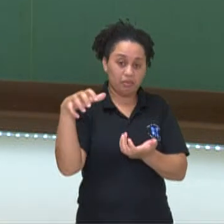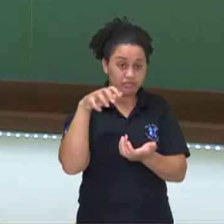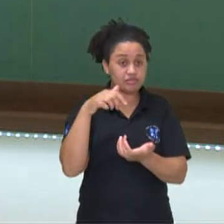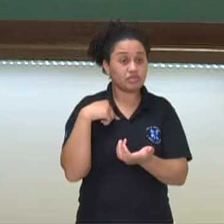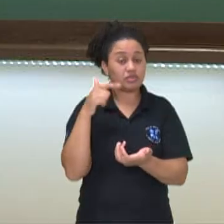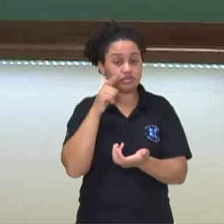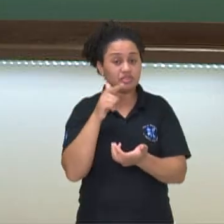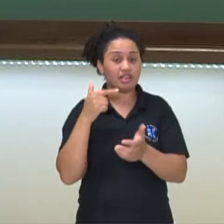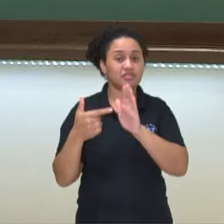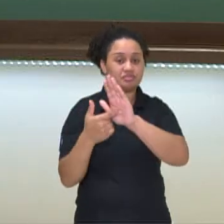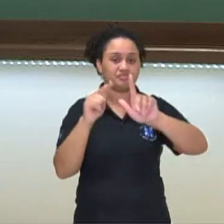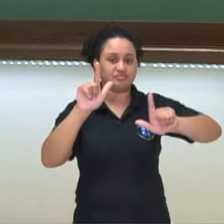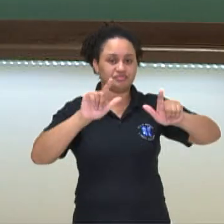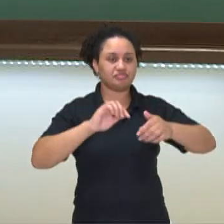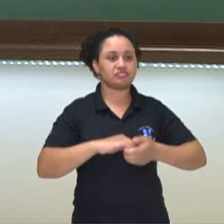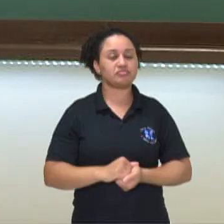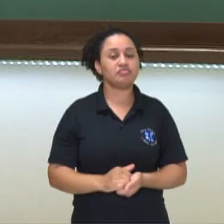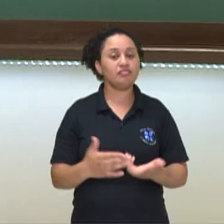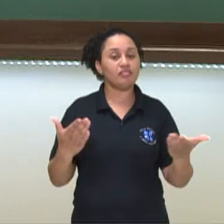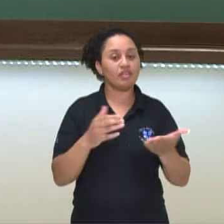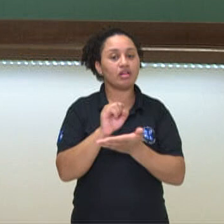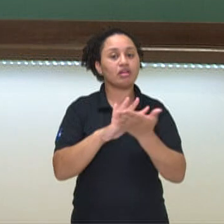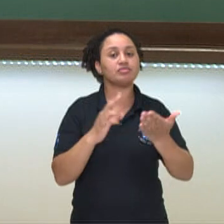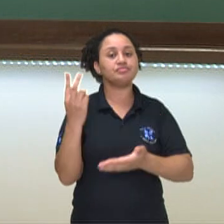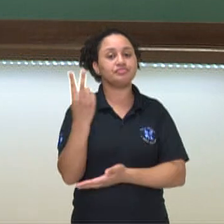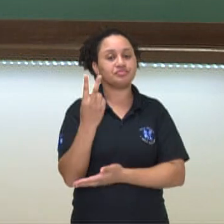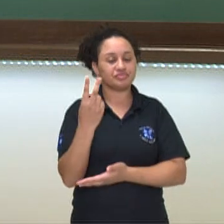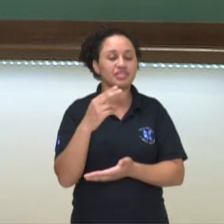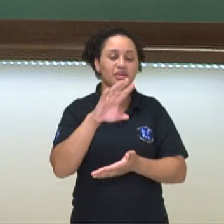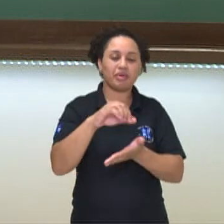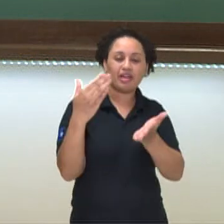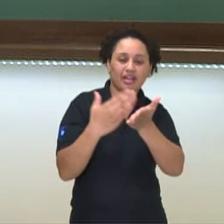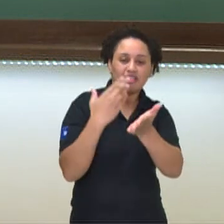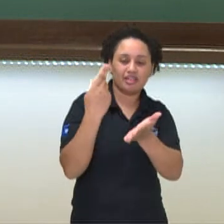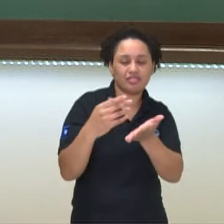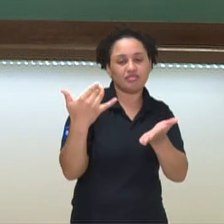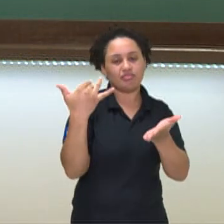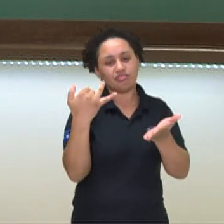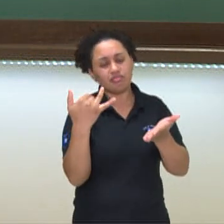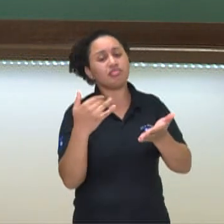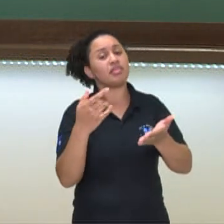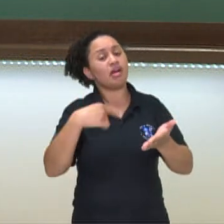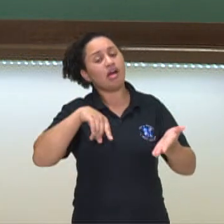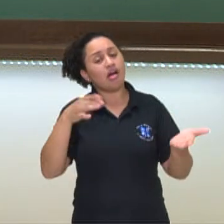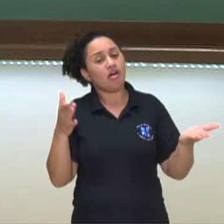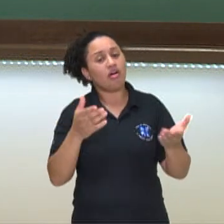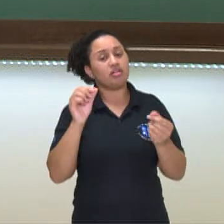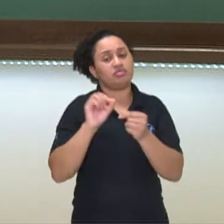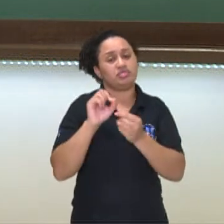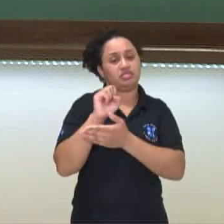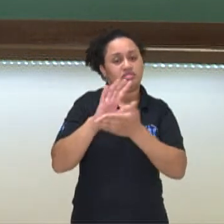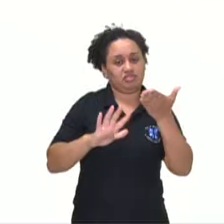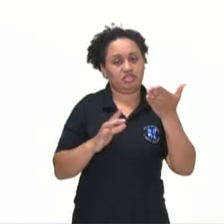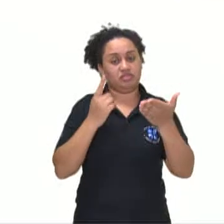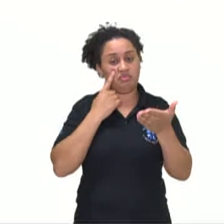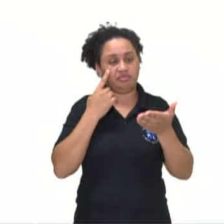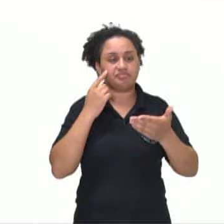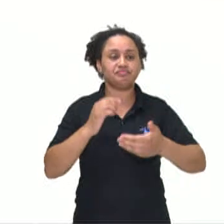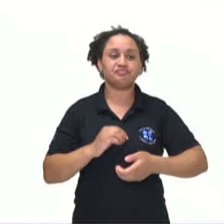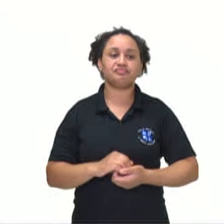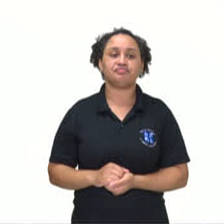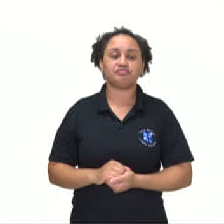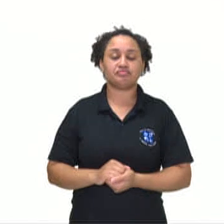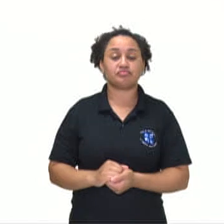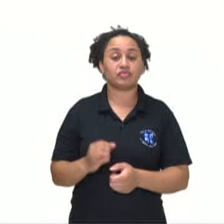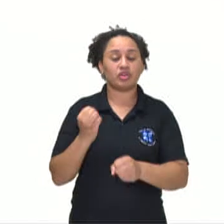planeta. E agora a nossa segunda atividade na tela. Pega teu caderno, caneta e vamos realizá-la. Confere aí na tela, ó. A